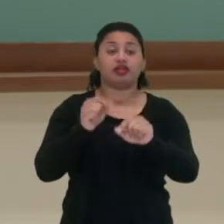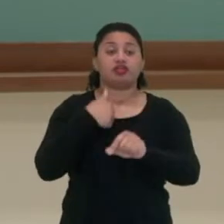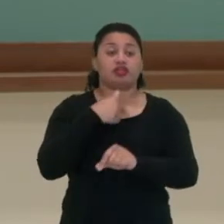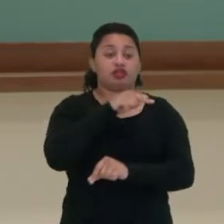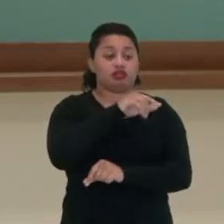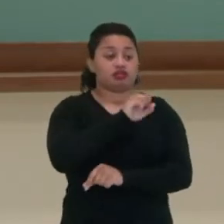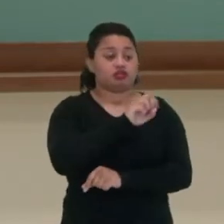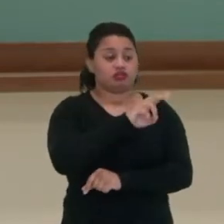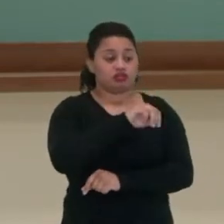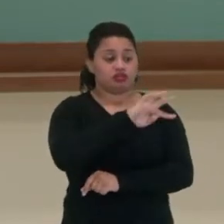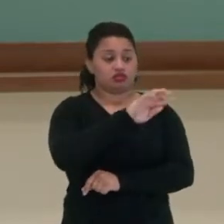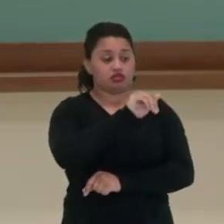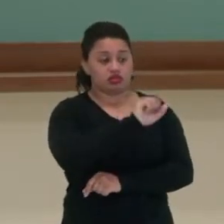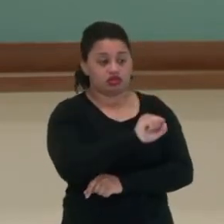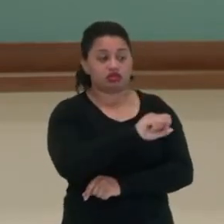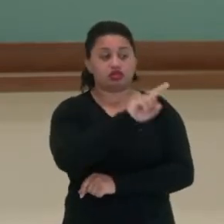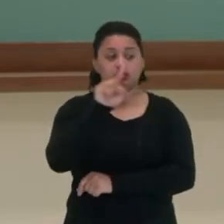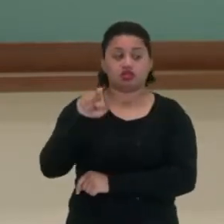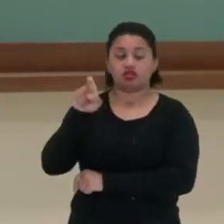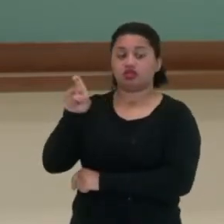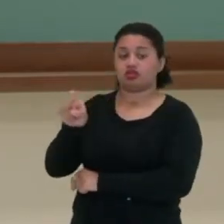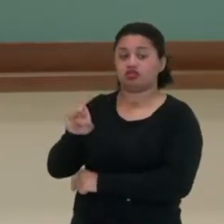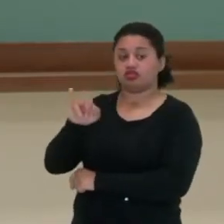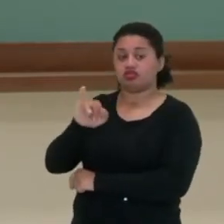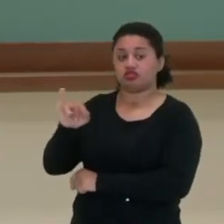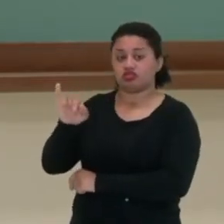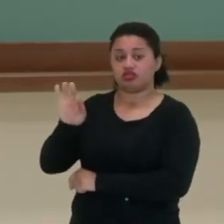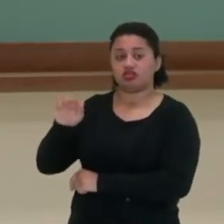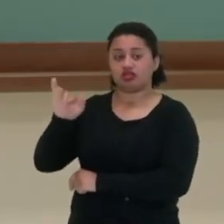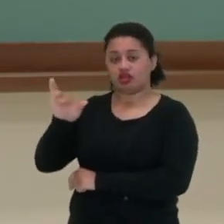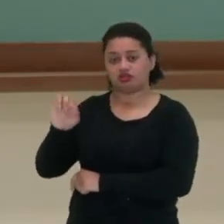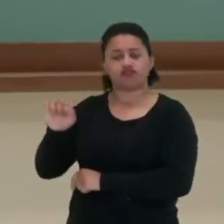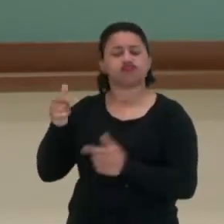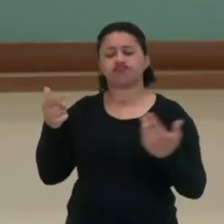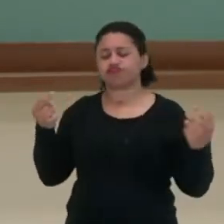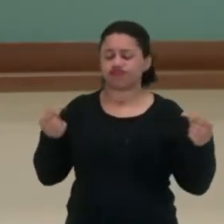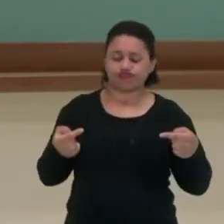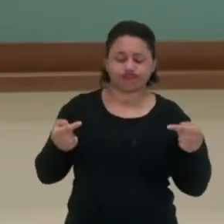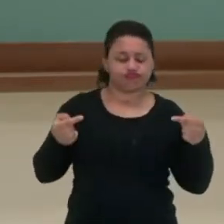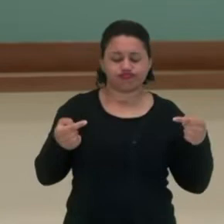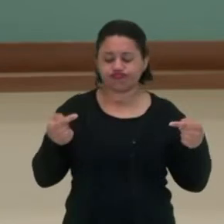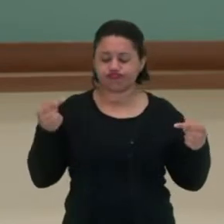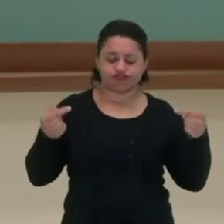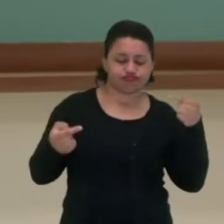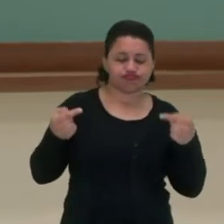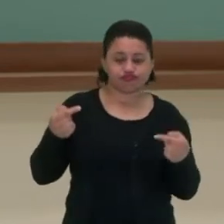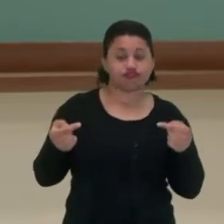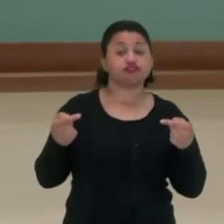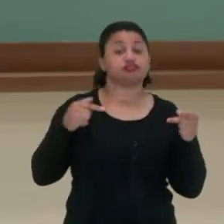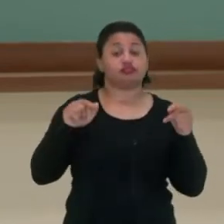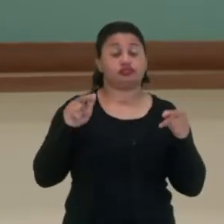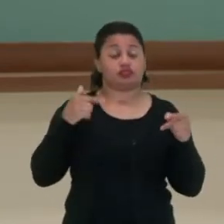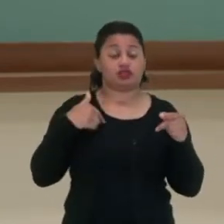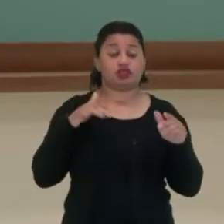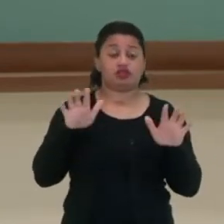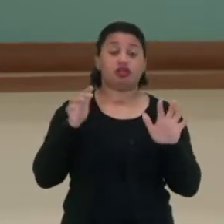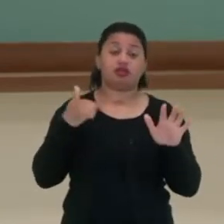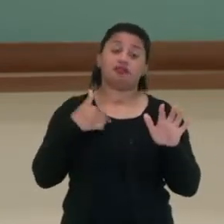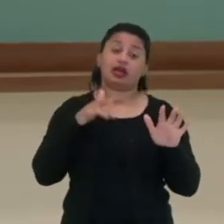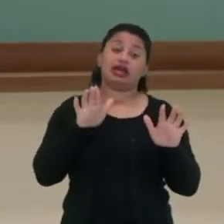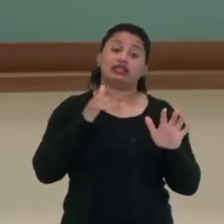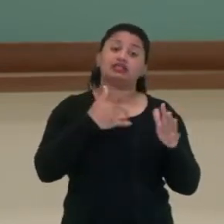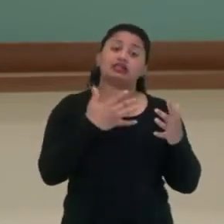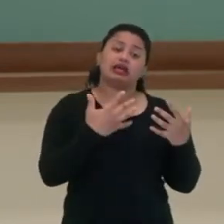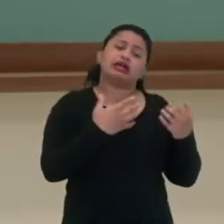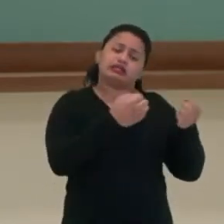xiitas acabam divergindo, sendo que uma das vertentes é mais aberta, é mais tolerante, e